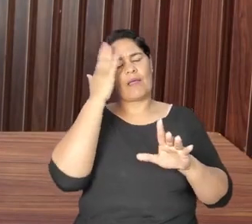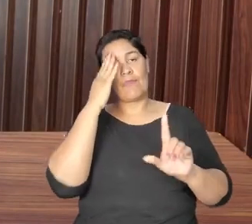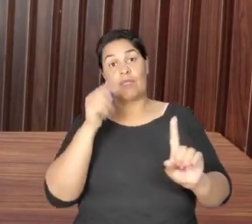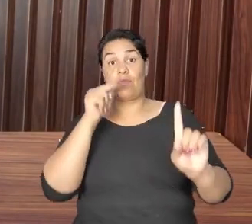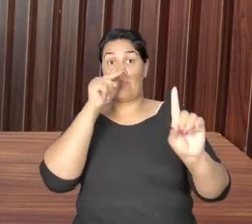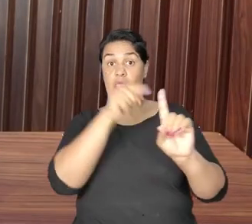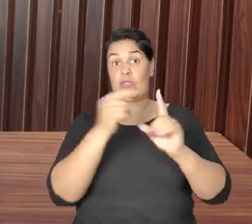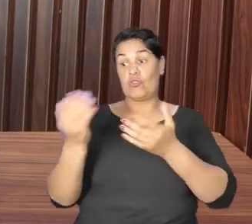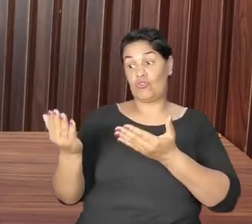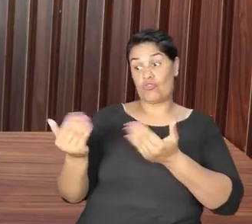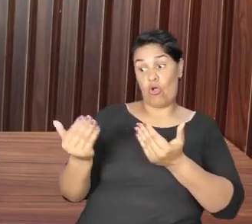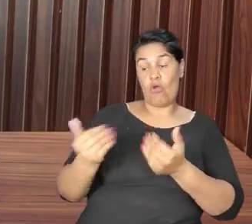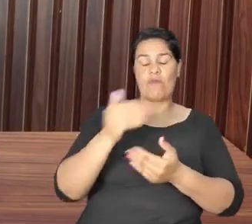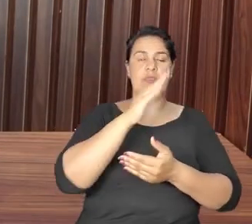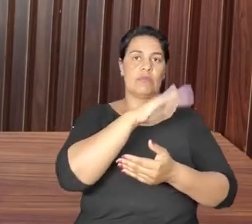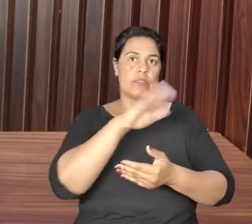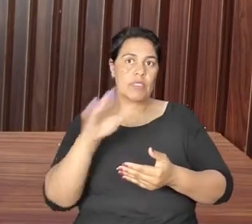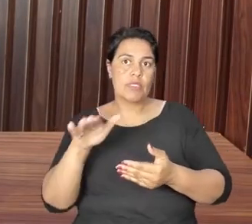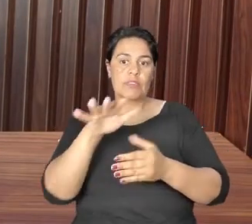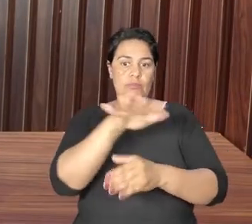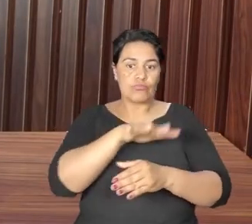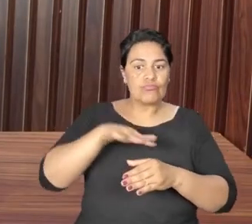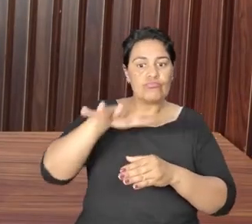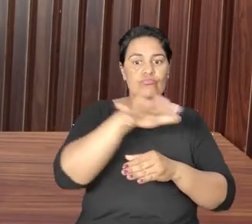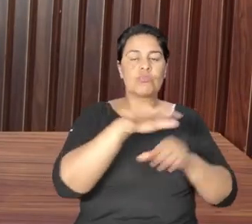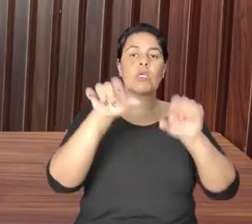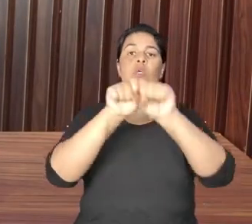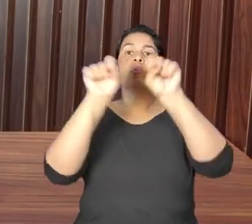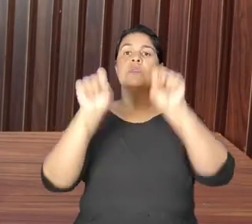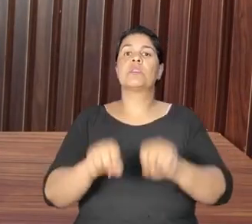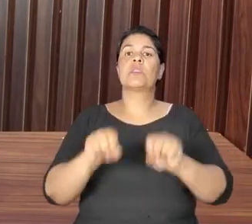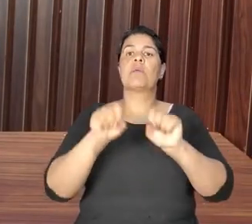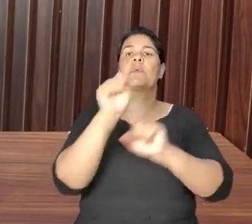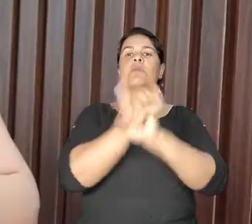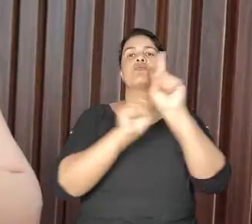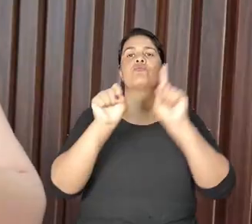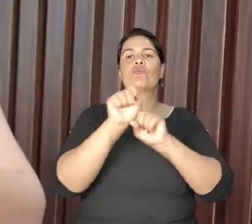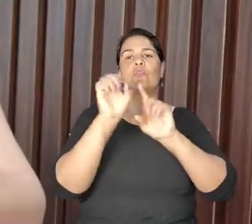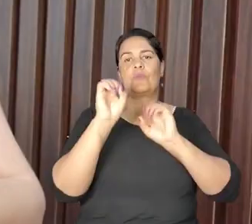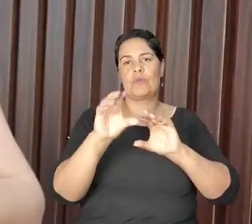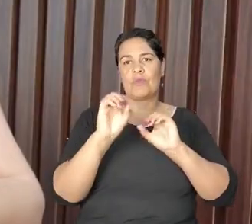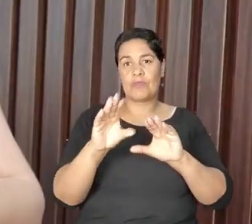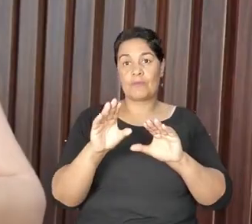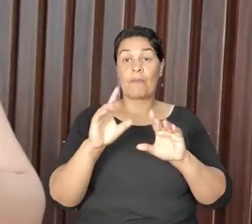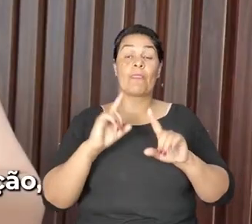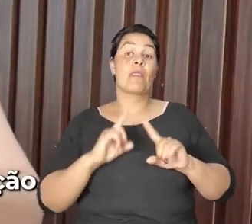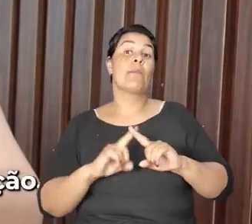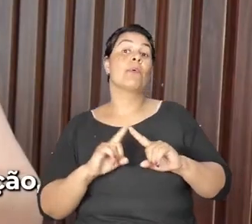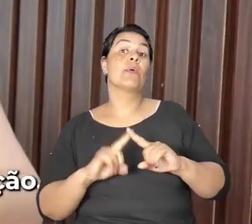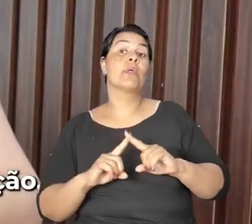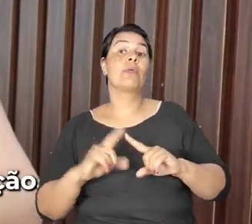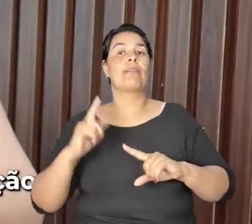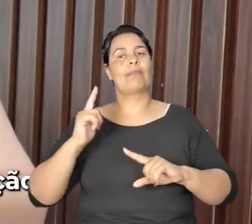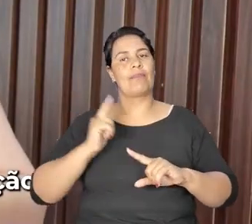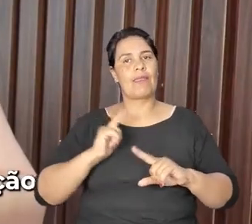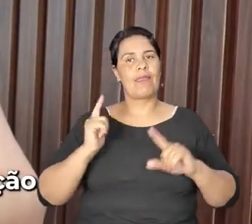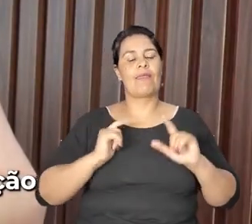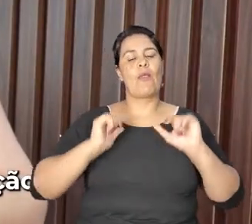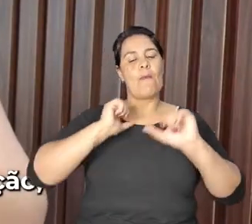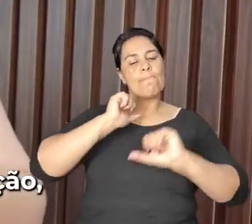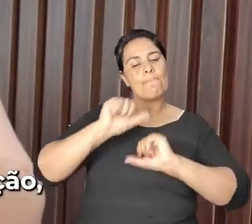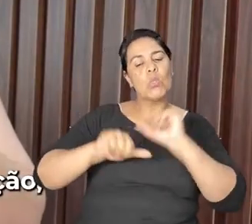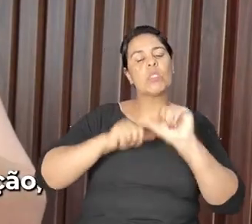de conflitos, considerando adolescentes e jovens no sistema socioeducativo. Por que digo isso? Porque há uma mudança